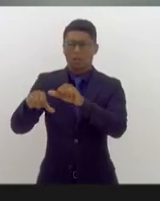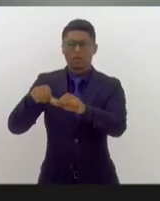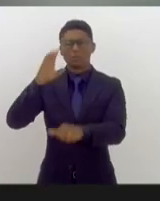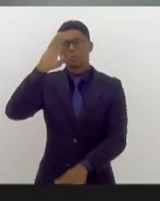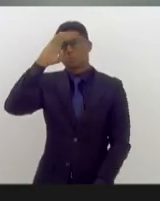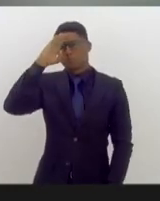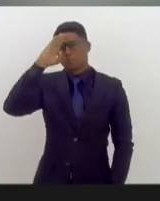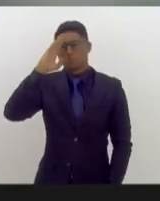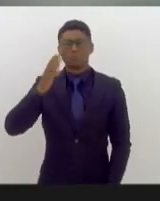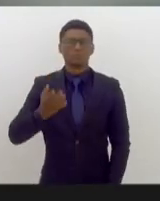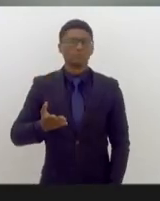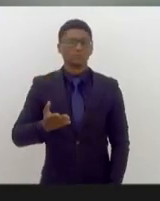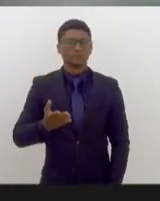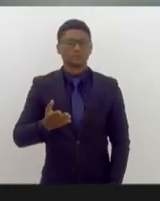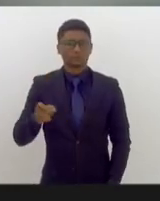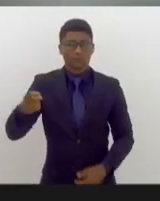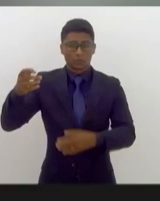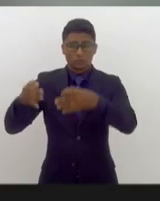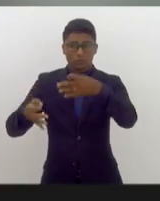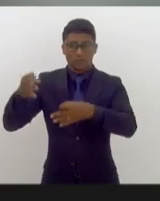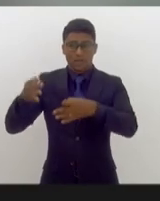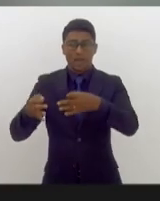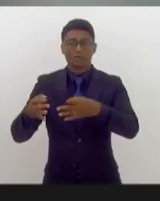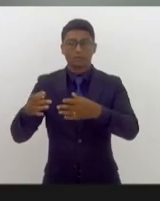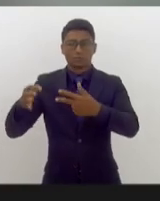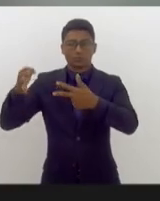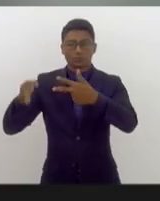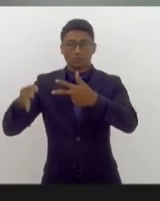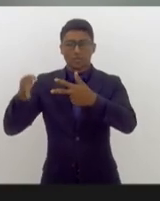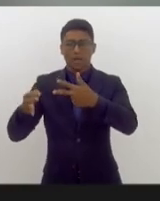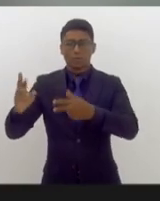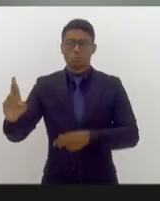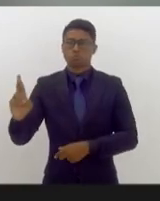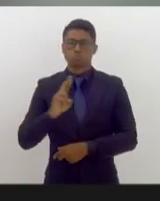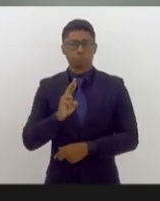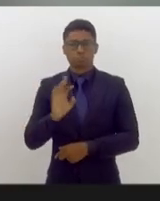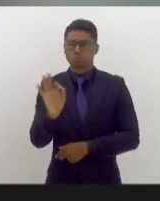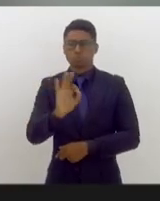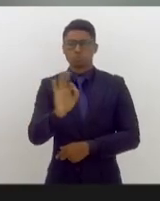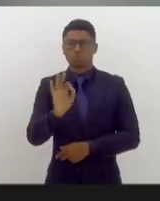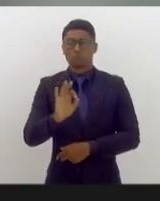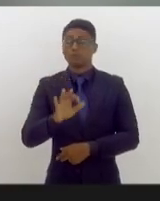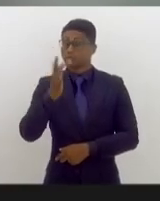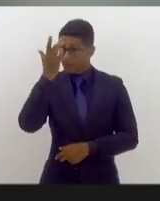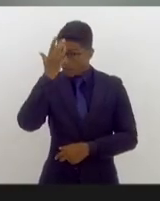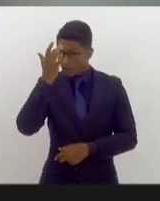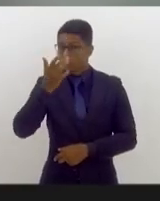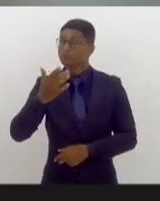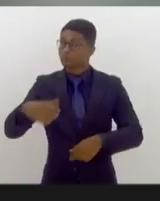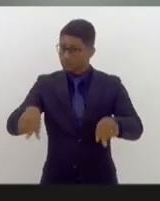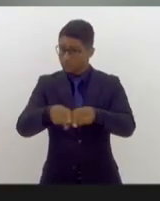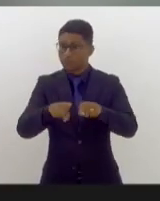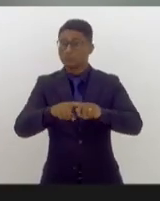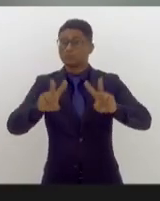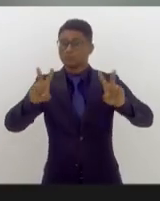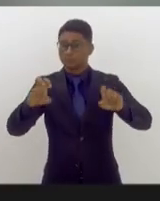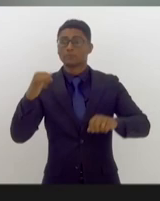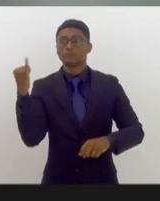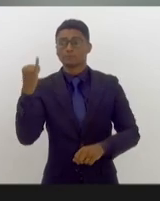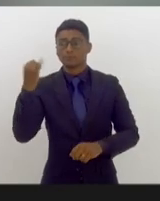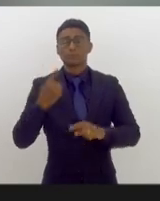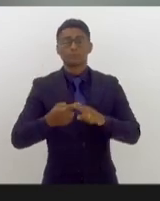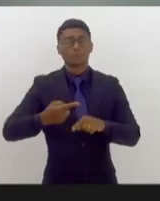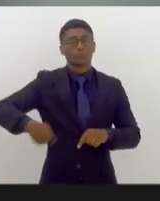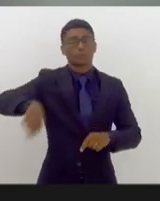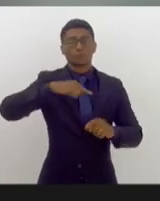do judiciário a essa demanda, e eu acho que é um tema que poderia ser debatido aqui, porque há uma preocupação muito